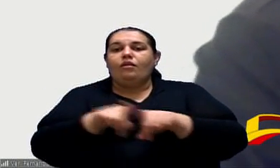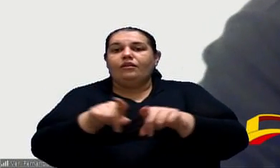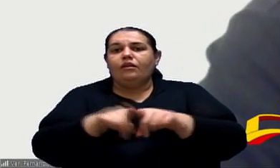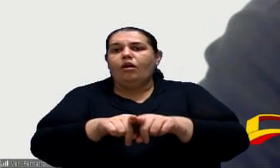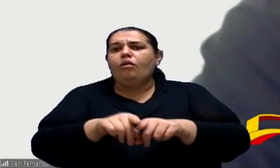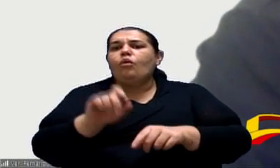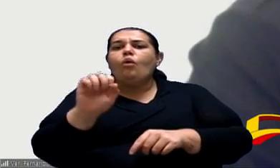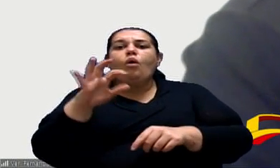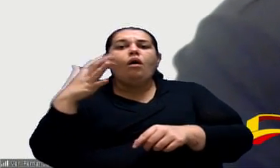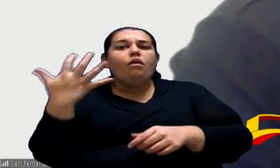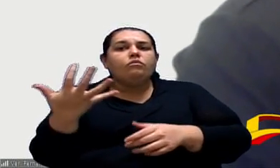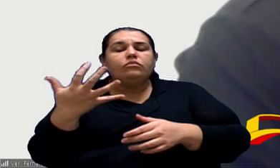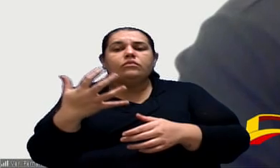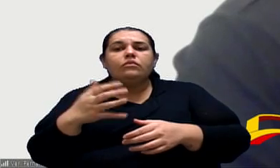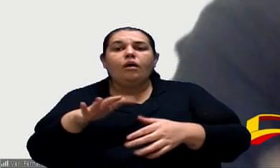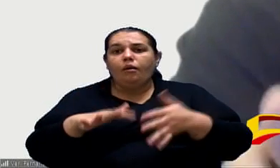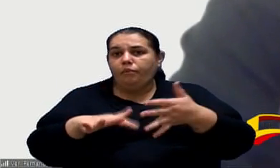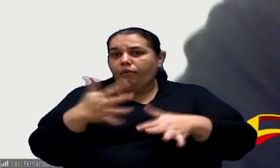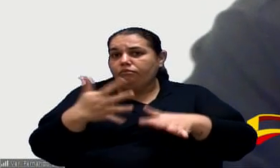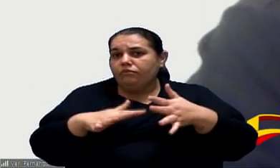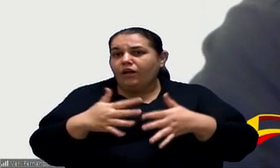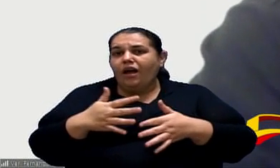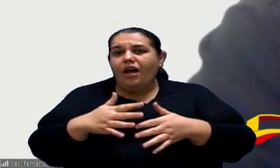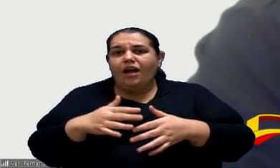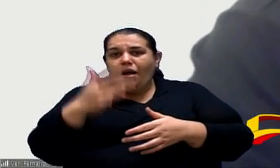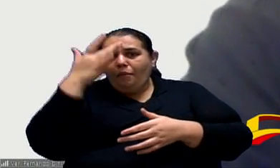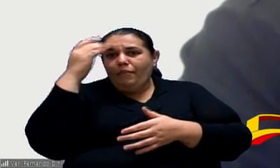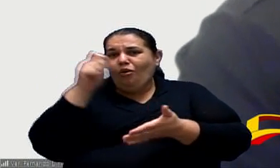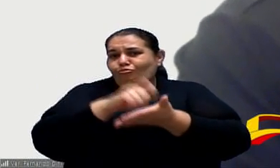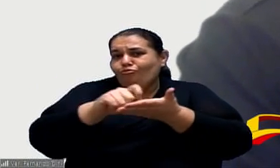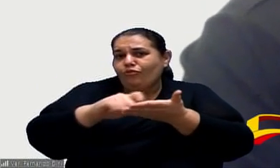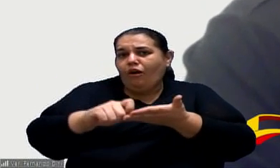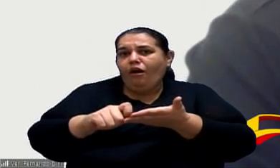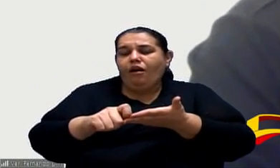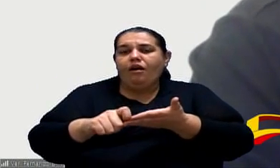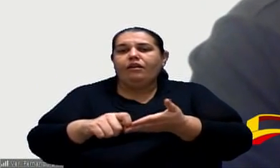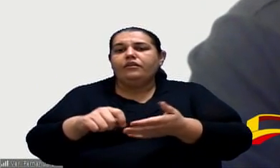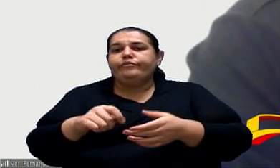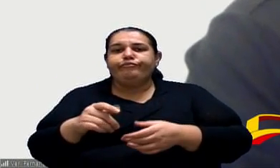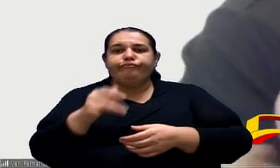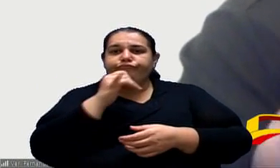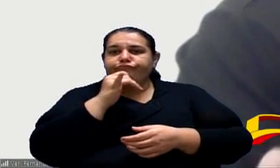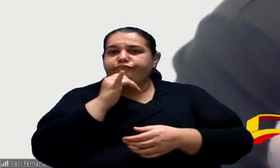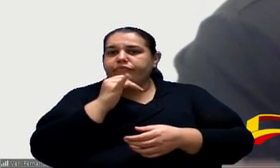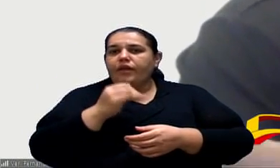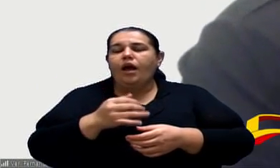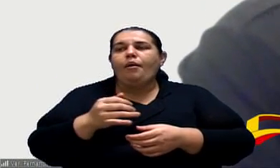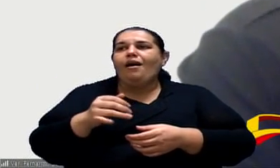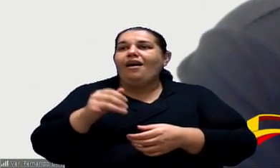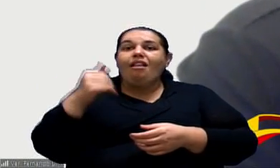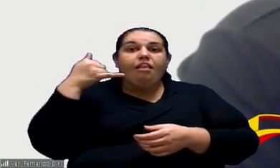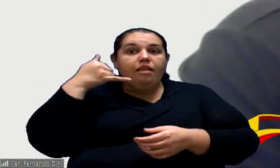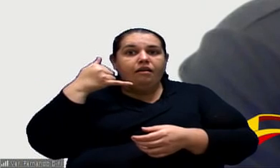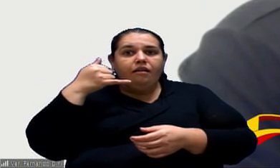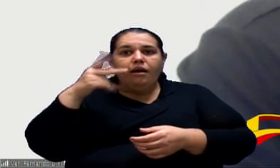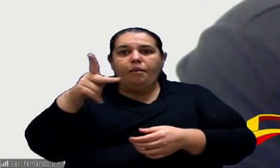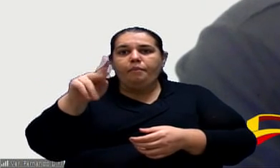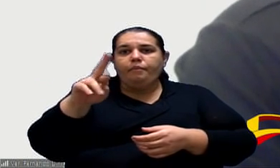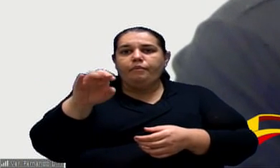foram atendidos. PROCON não tem funcionário, liga para o PROCON. PROCON não tem funcionário,